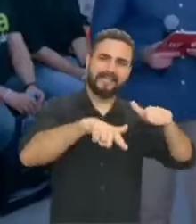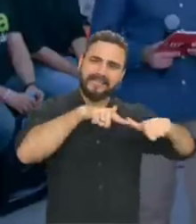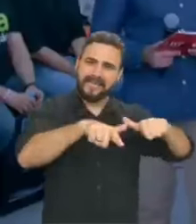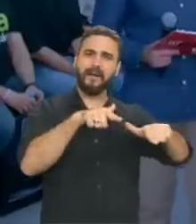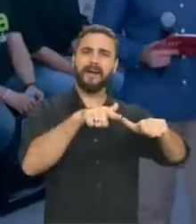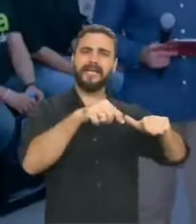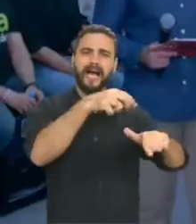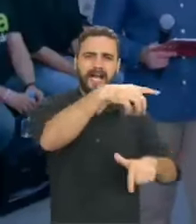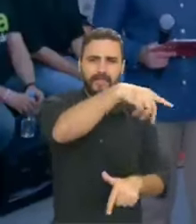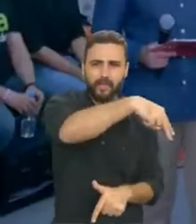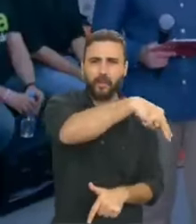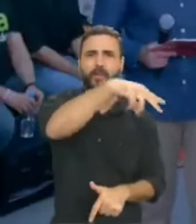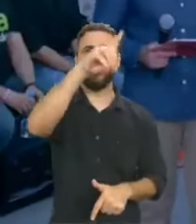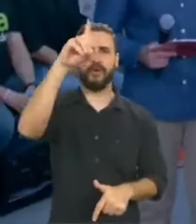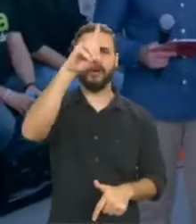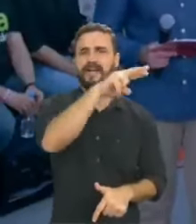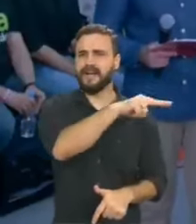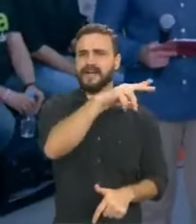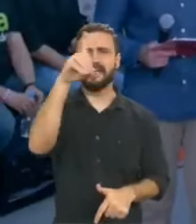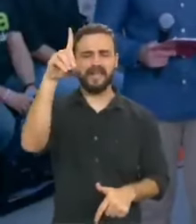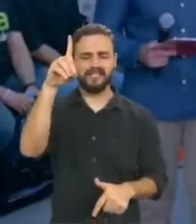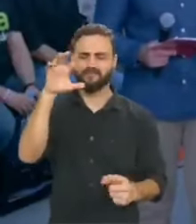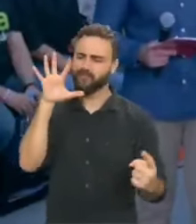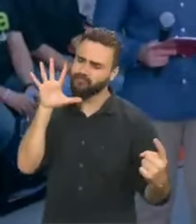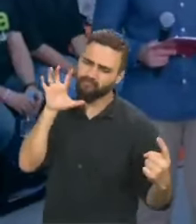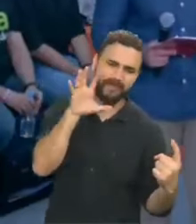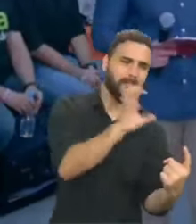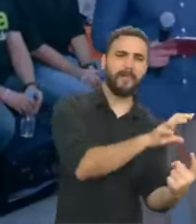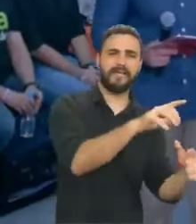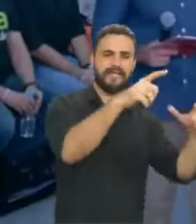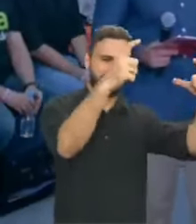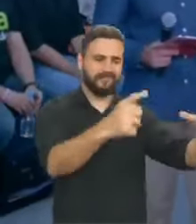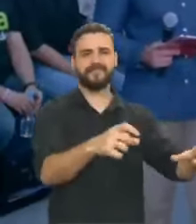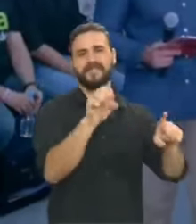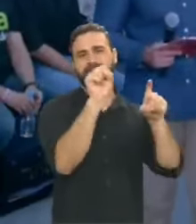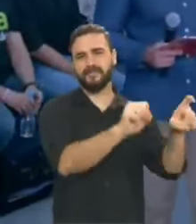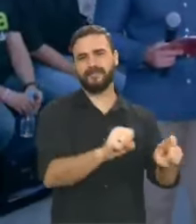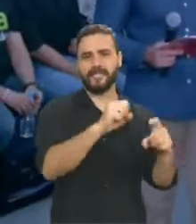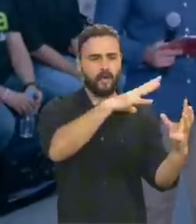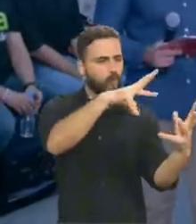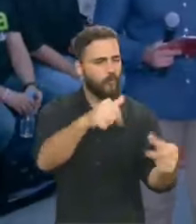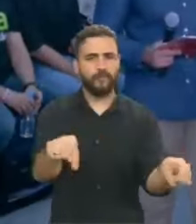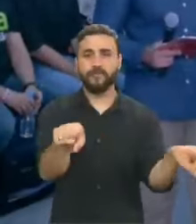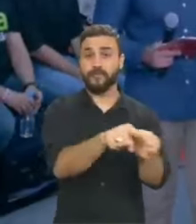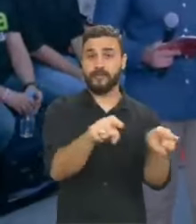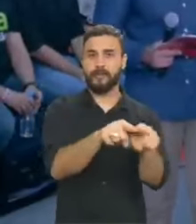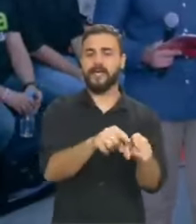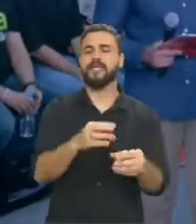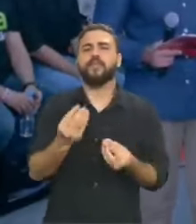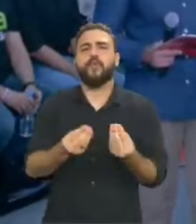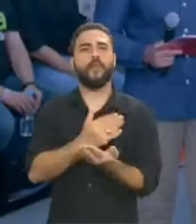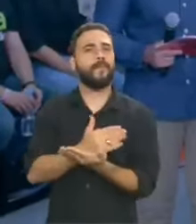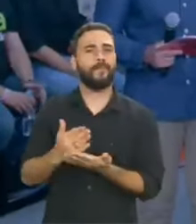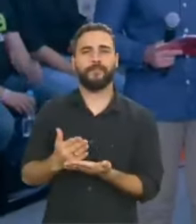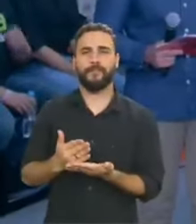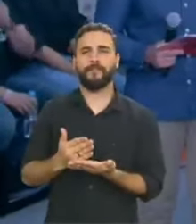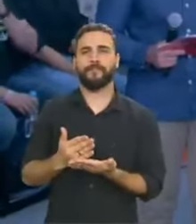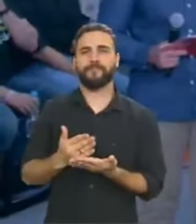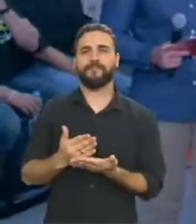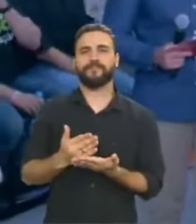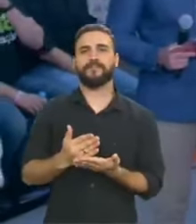ele desafiou, vamos mesmo impactar o mundo. E o que, que aconteceu? Eles estão assim, fazendo